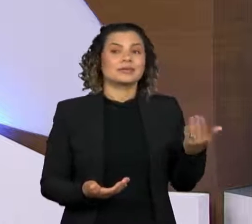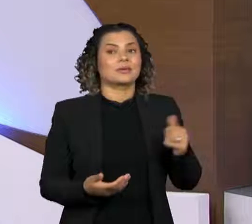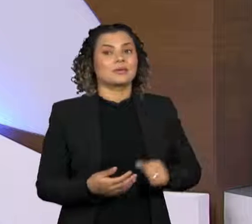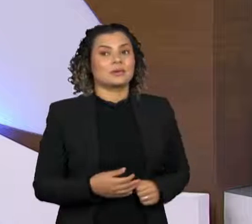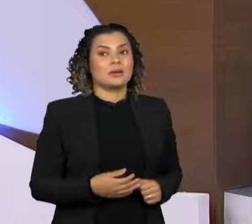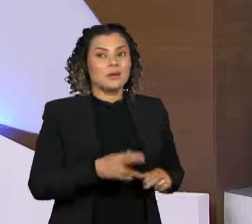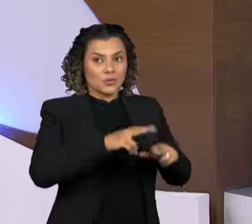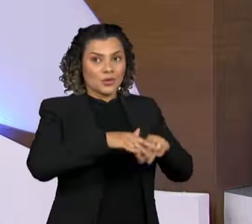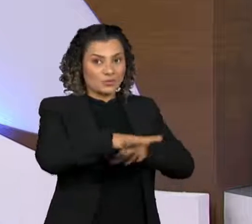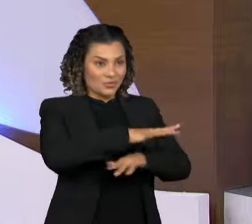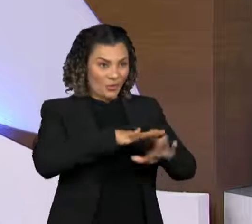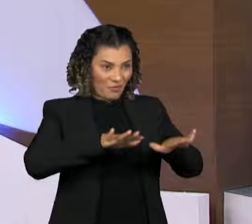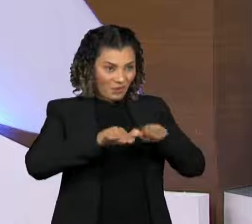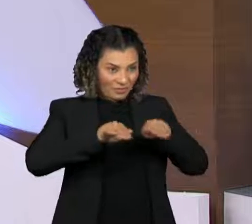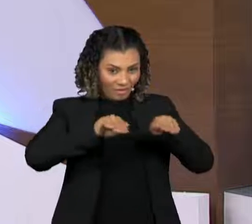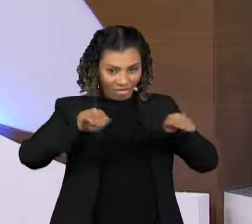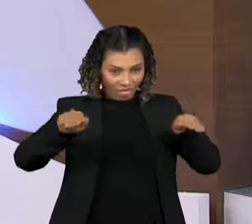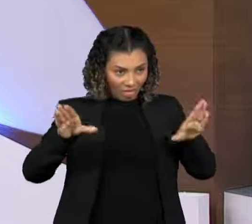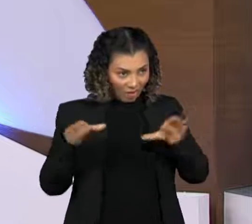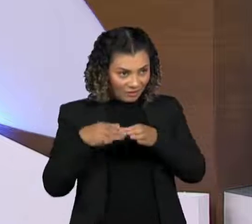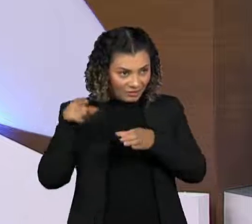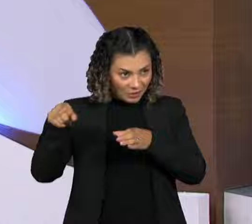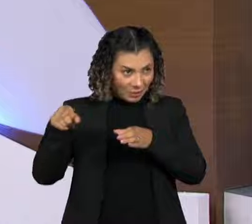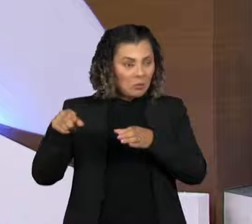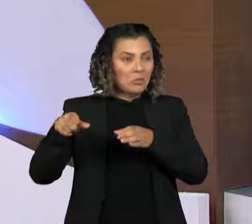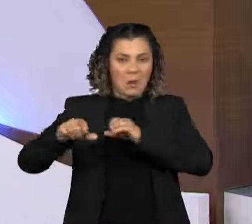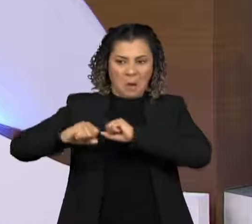esse movimento tende a